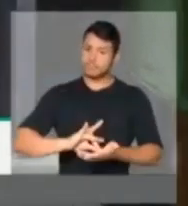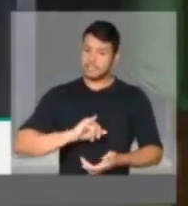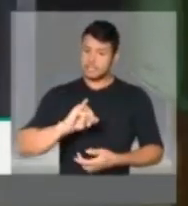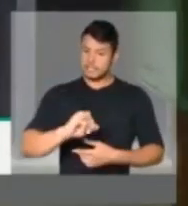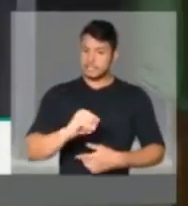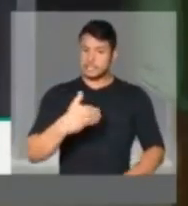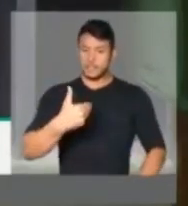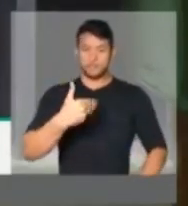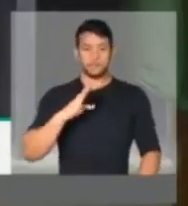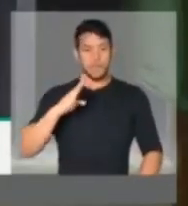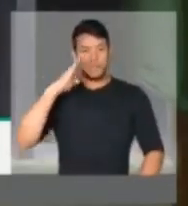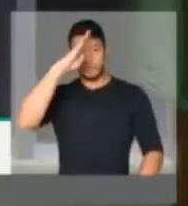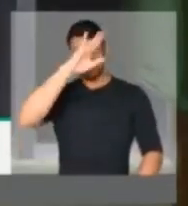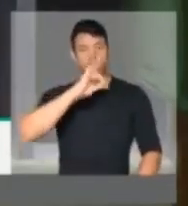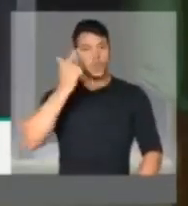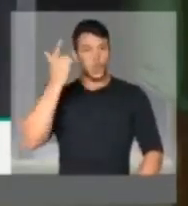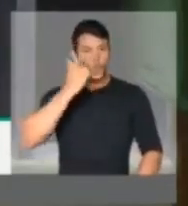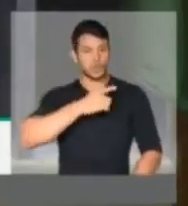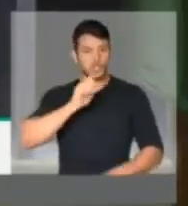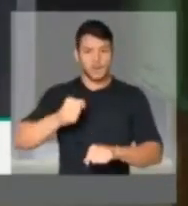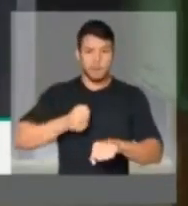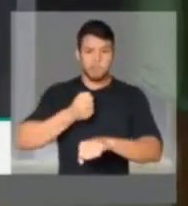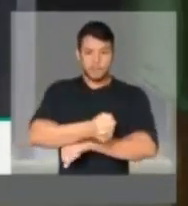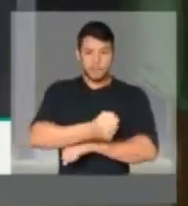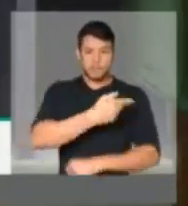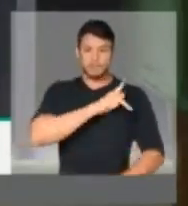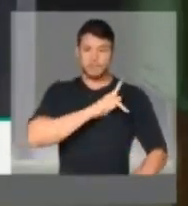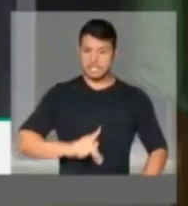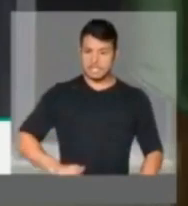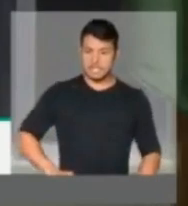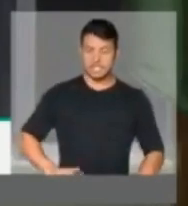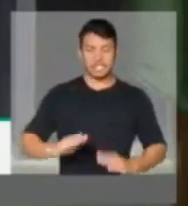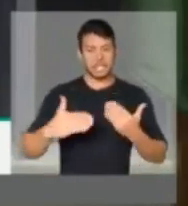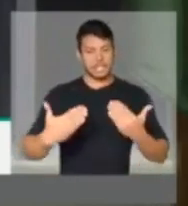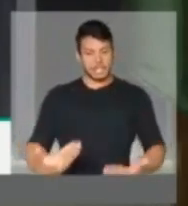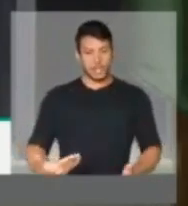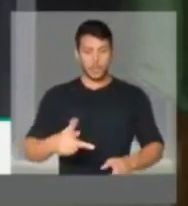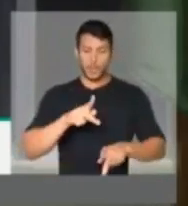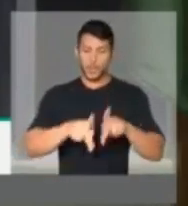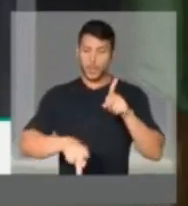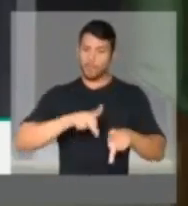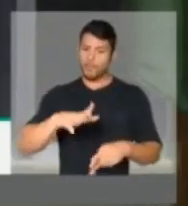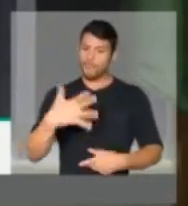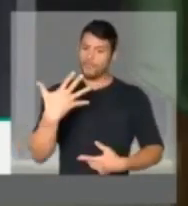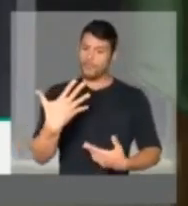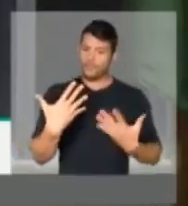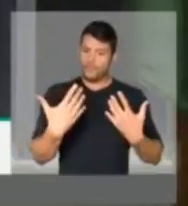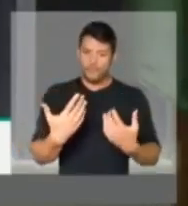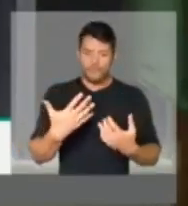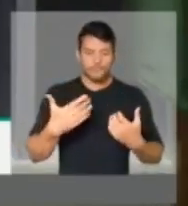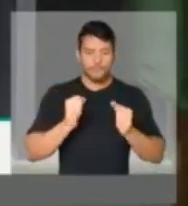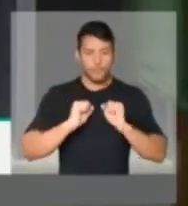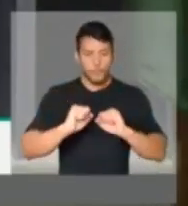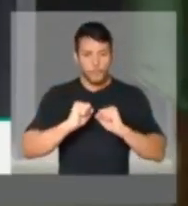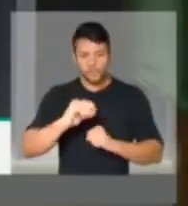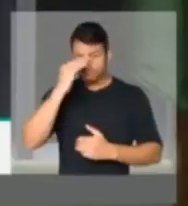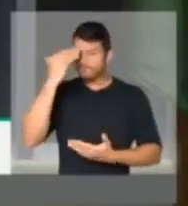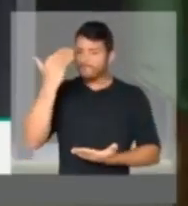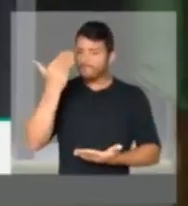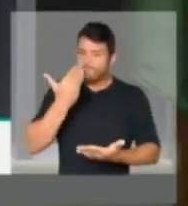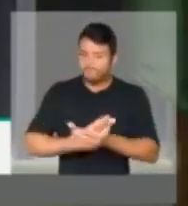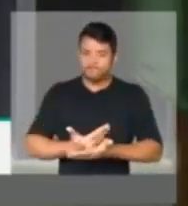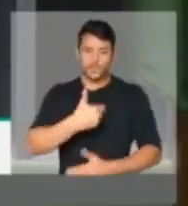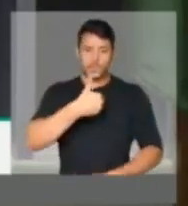Jair Bolsonaro à presidência da República, a população poderia novamente confiar no governo, poderia